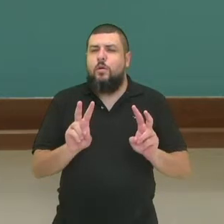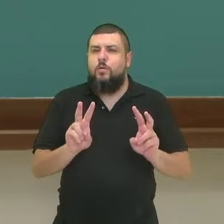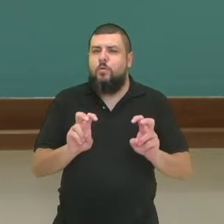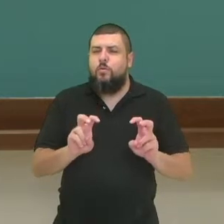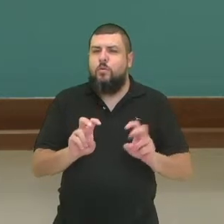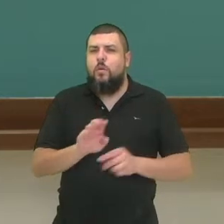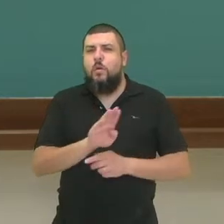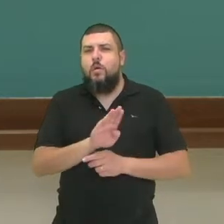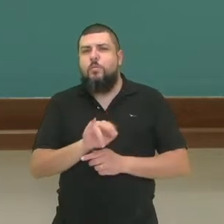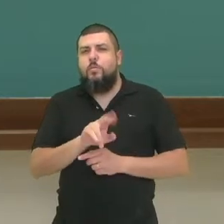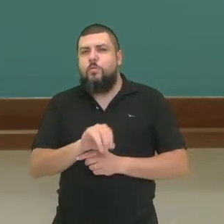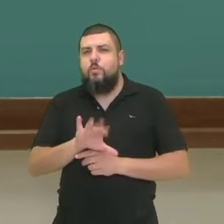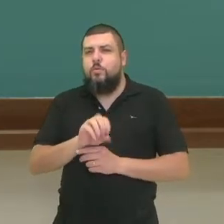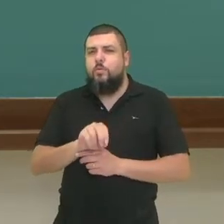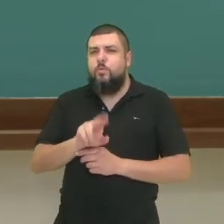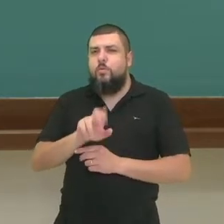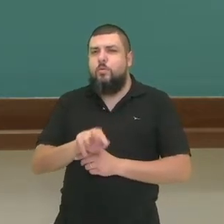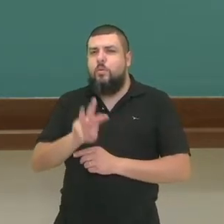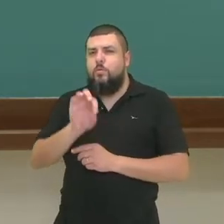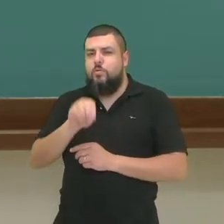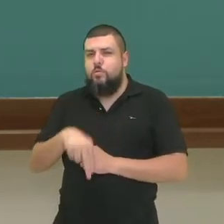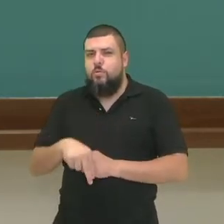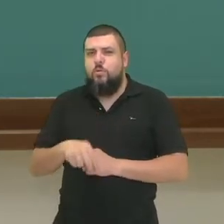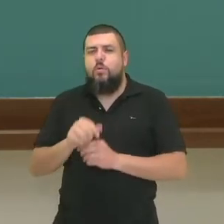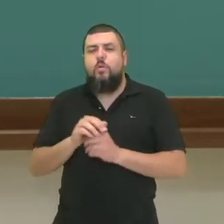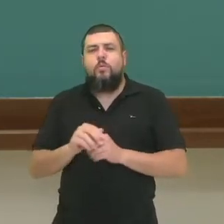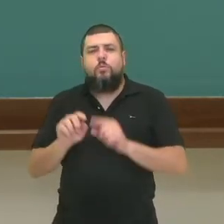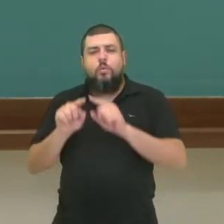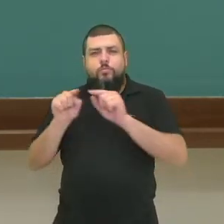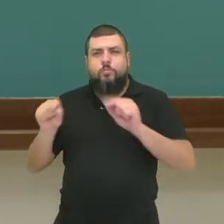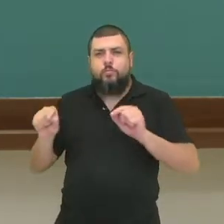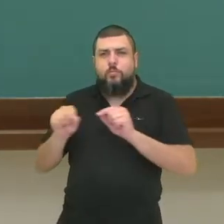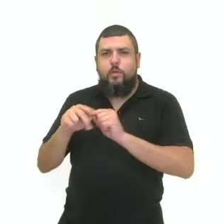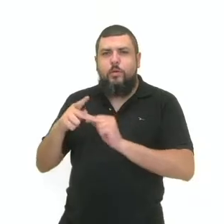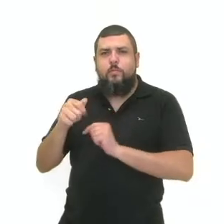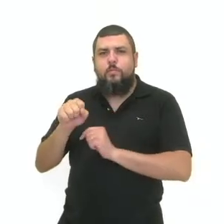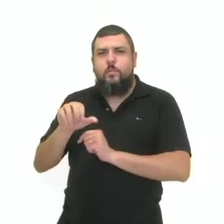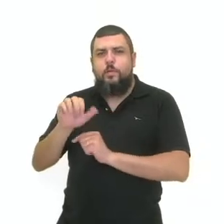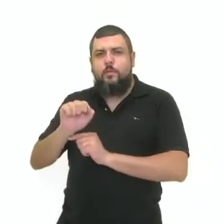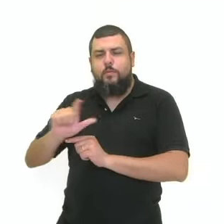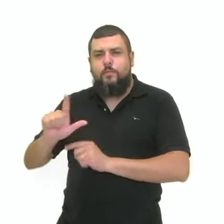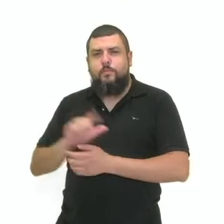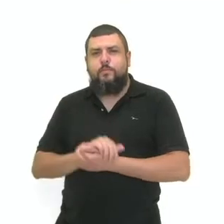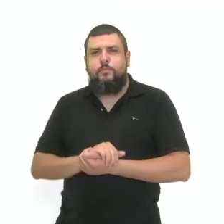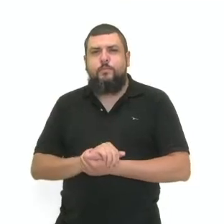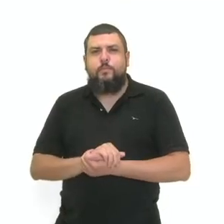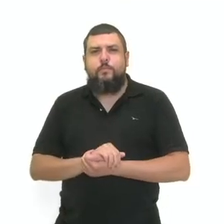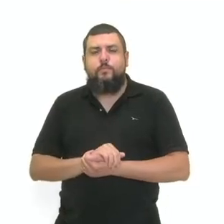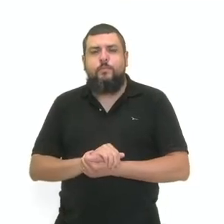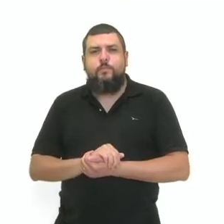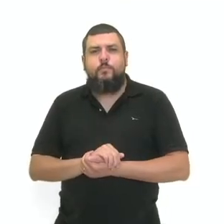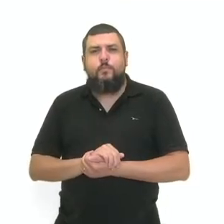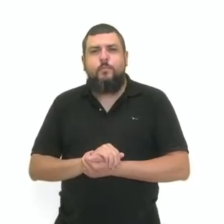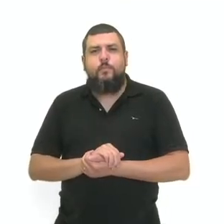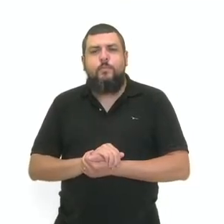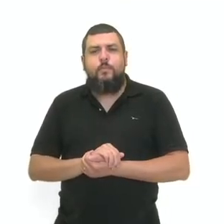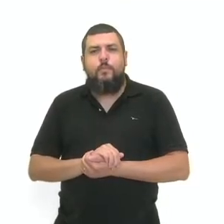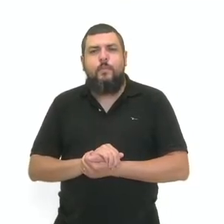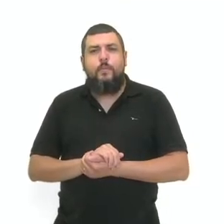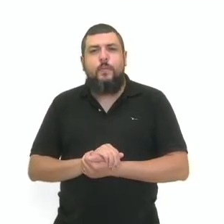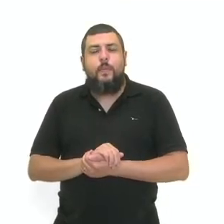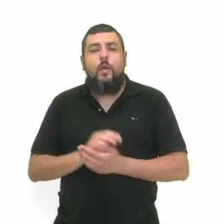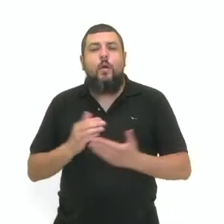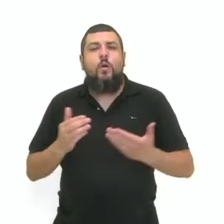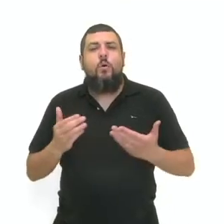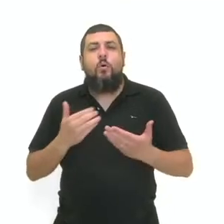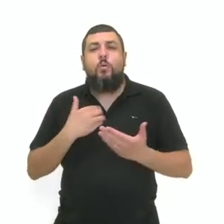Pascal. Então, quais são os objetivos da aula de hoje? Acompanhe aqui comigo. Então, nós vamos compreender a formação do